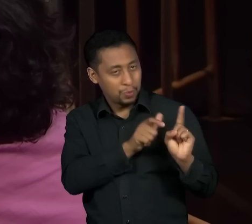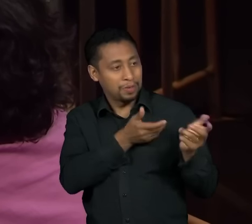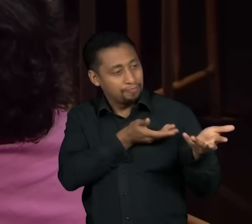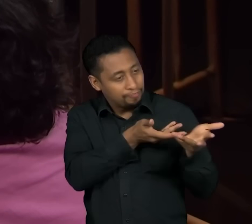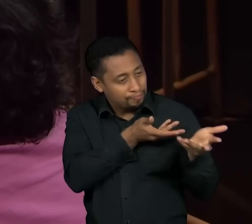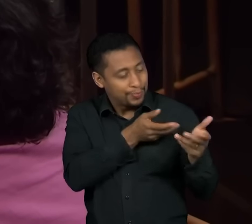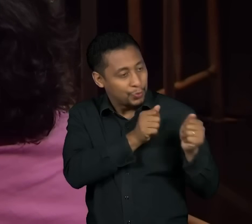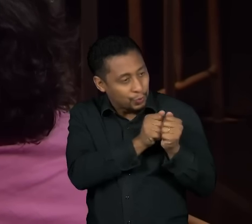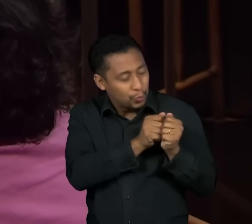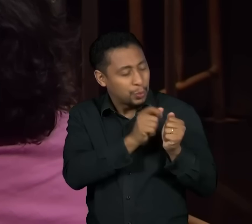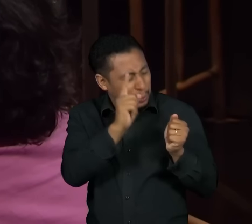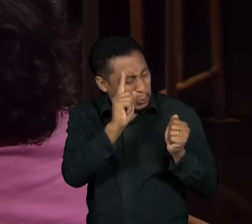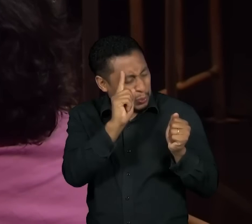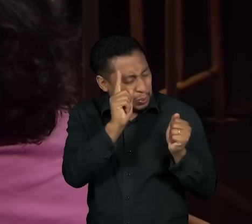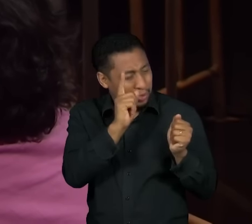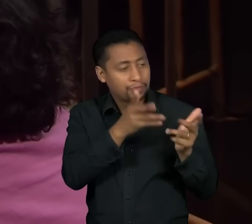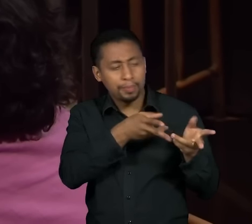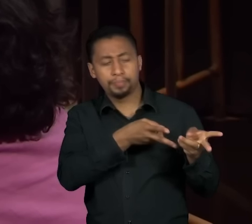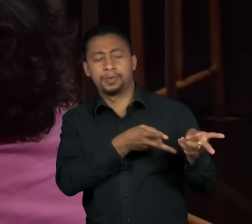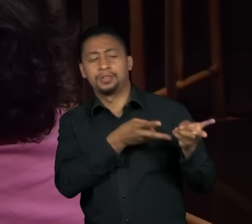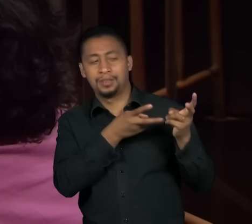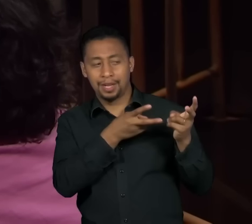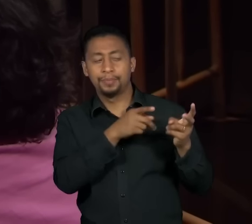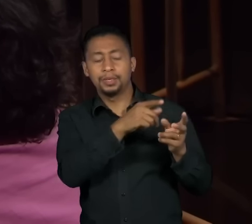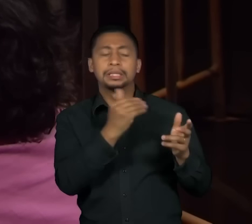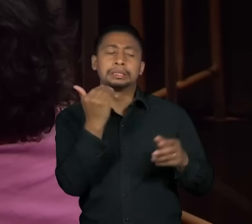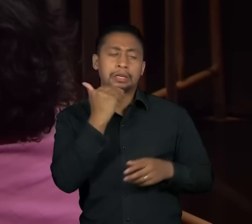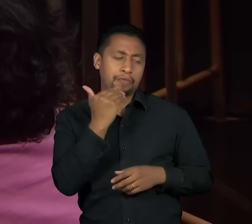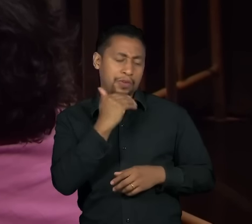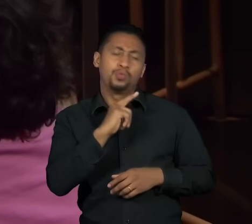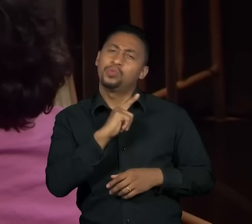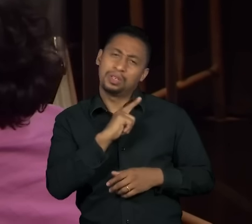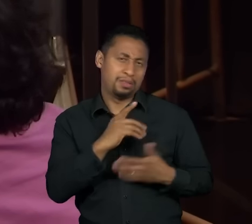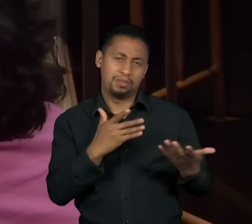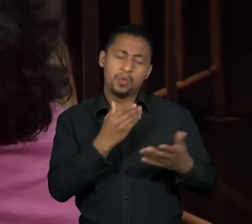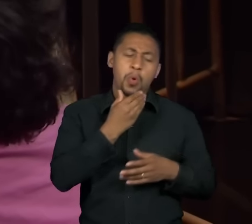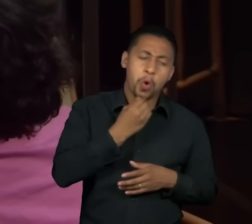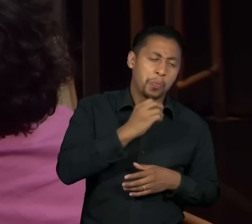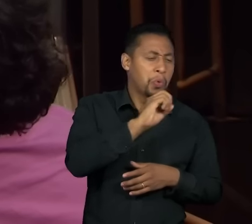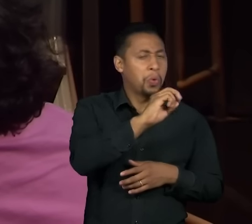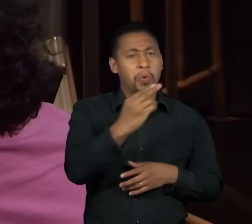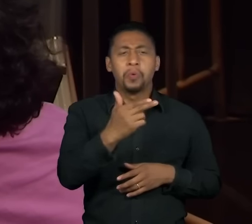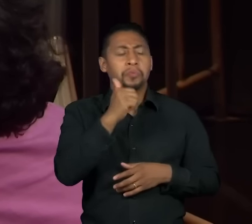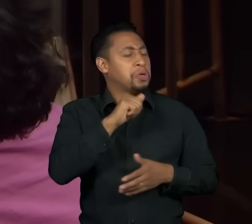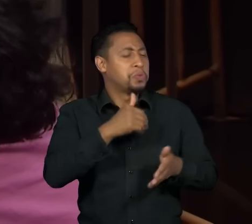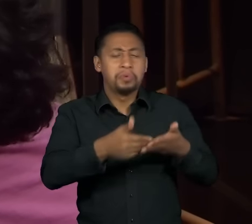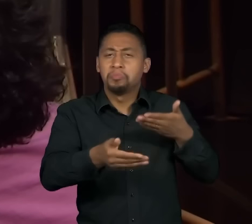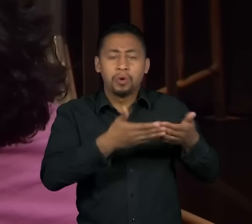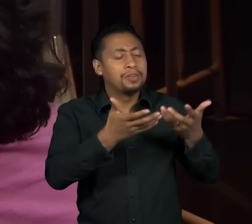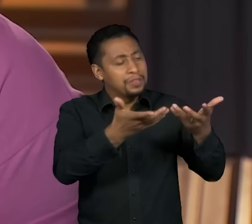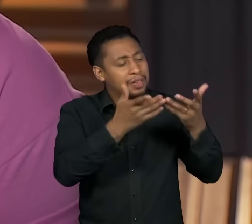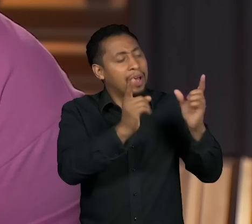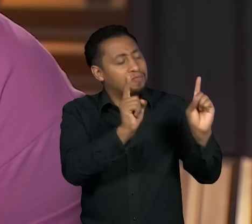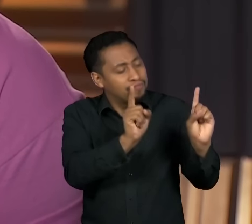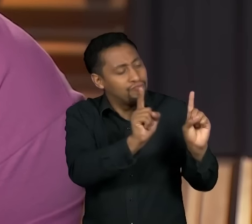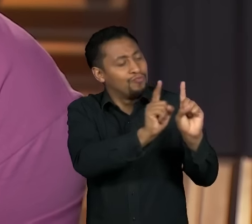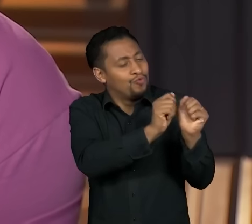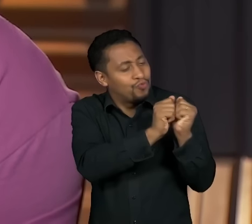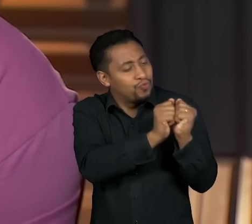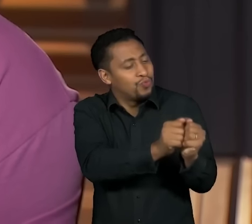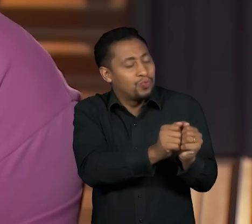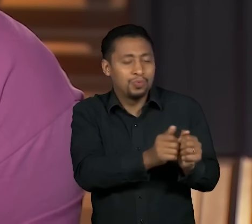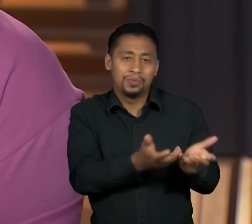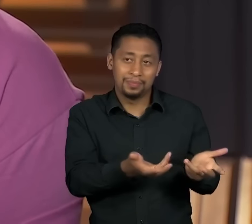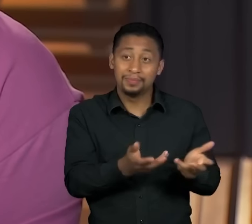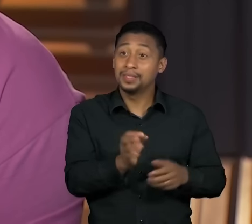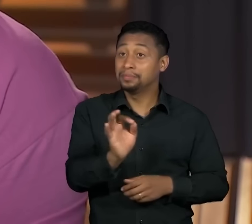parceiros e reconhece que o cara tem defeito, ele ou ela, e você quer ficar, né? Exato. Com aquela pessoa. Porque se não